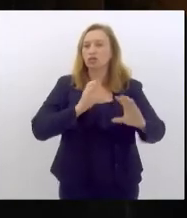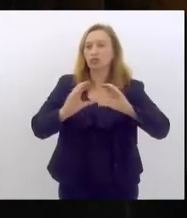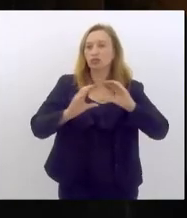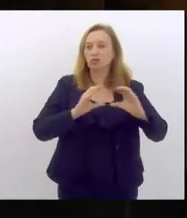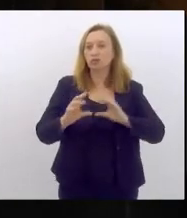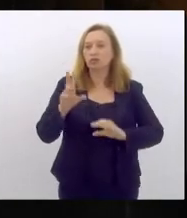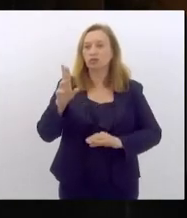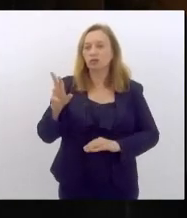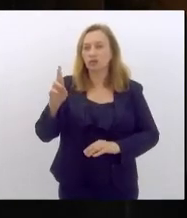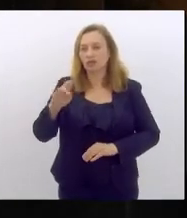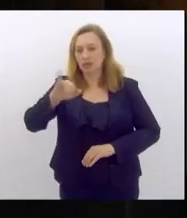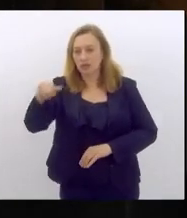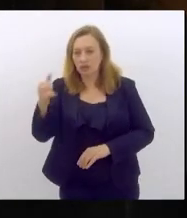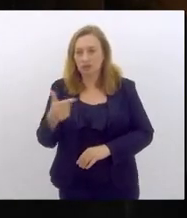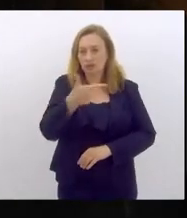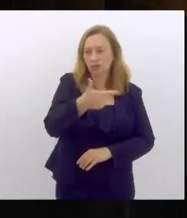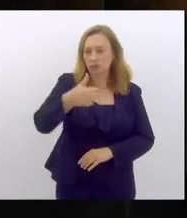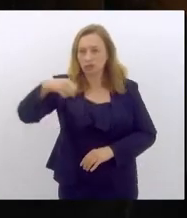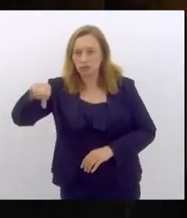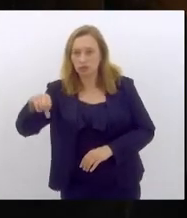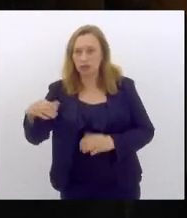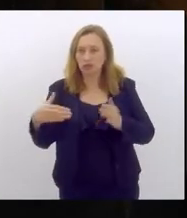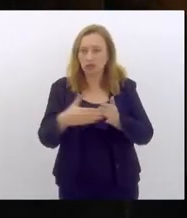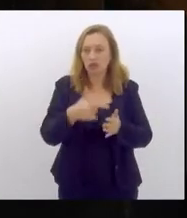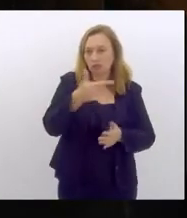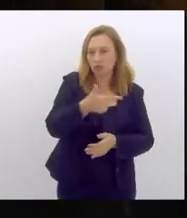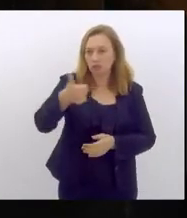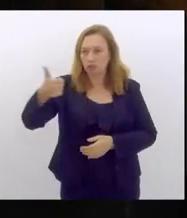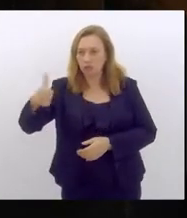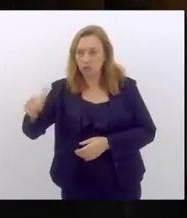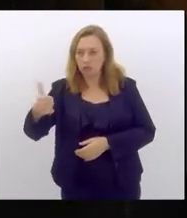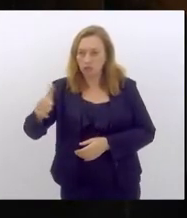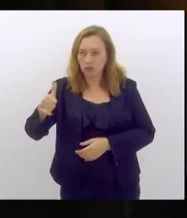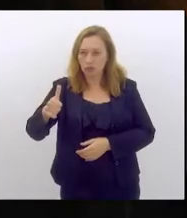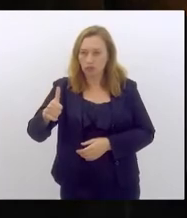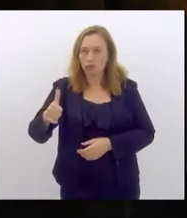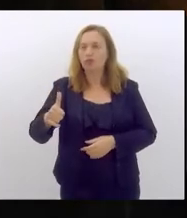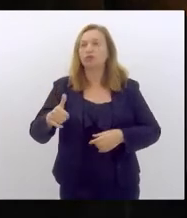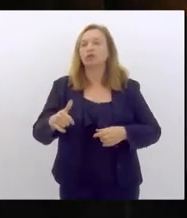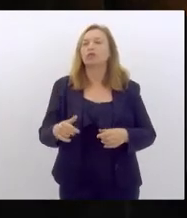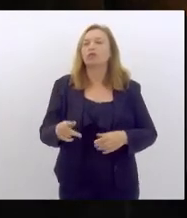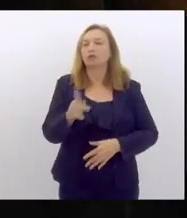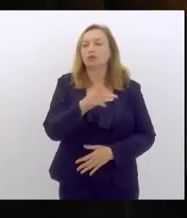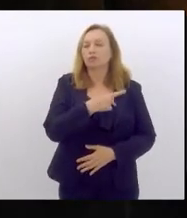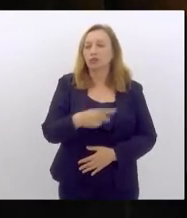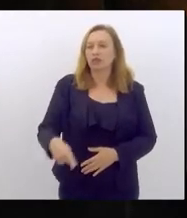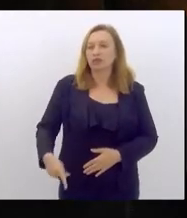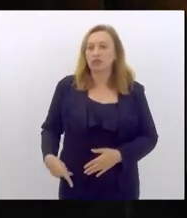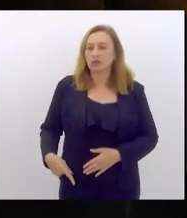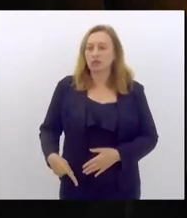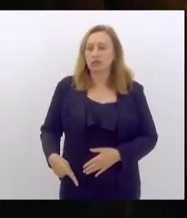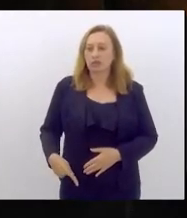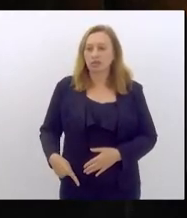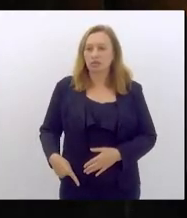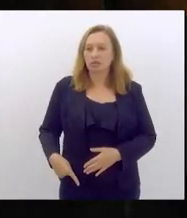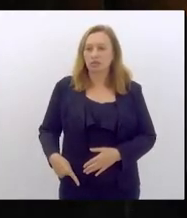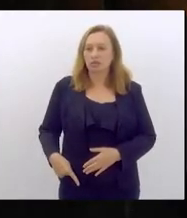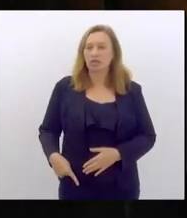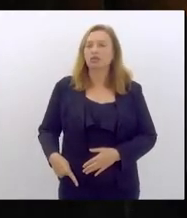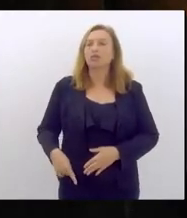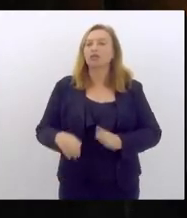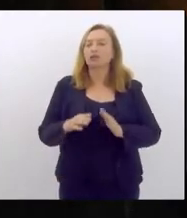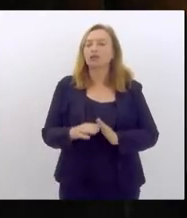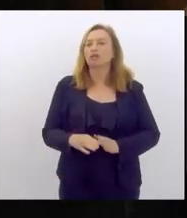De 2009 a 2011, ocupou o cargo de presidente da Fundação Biblioteca